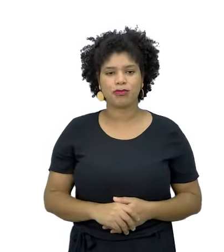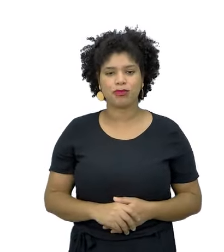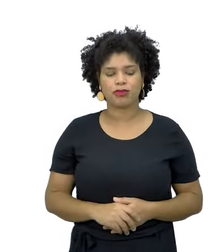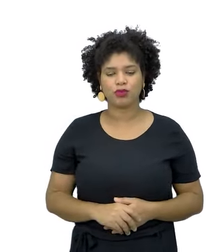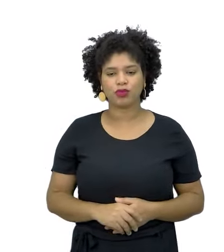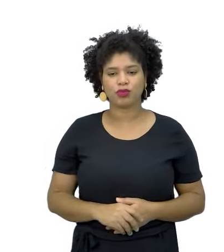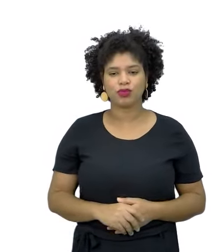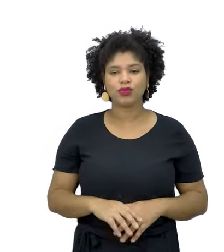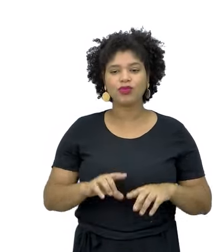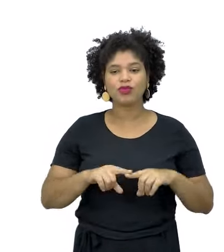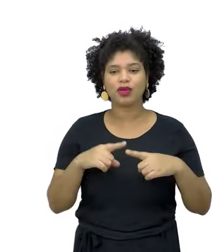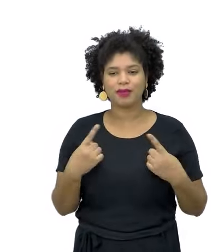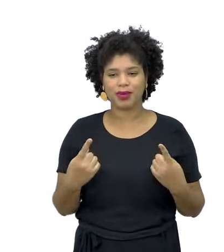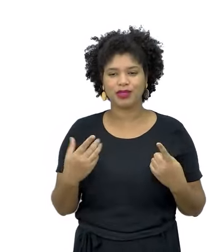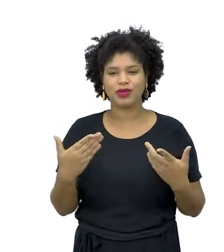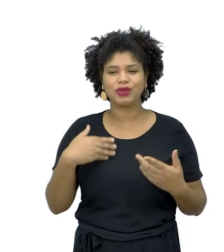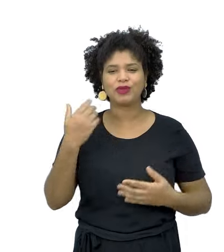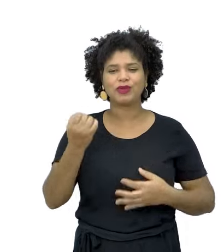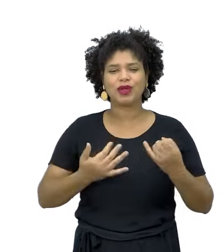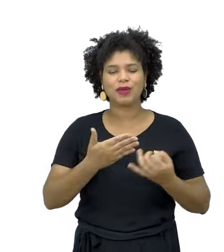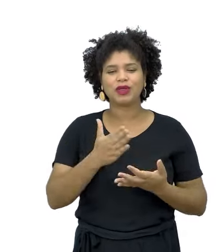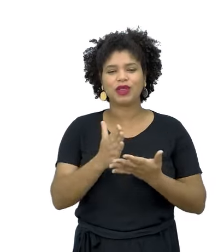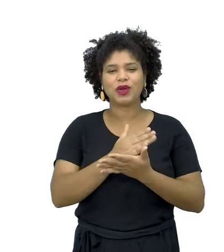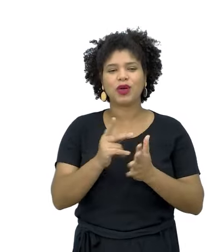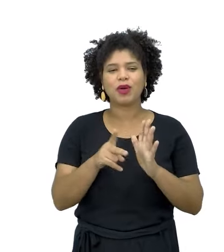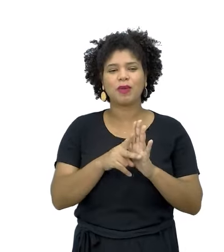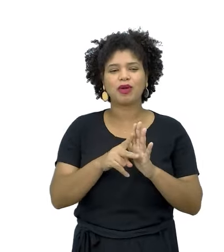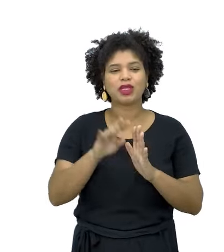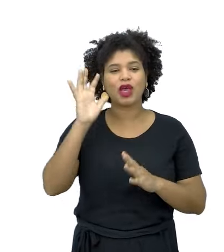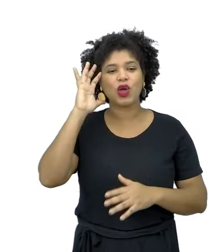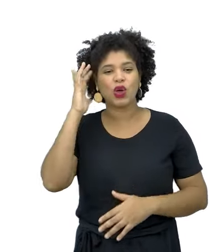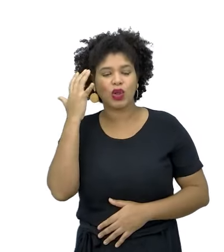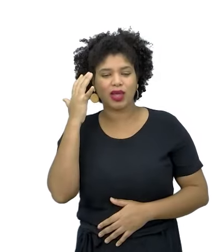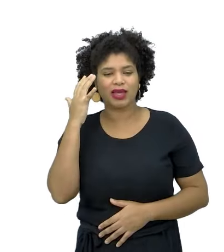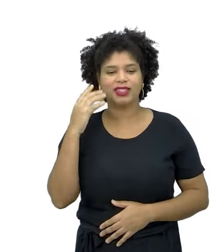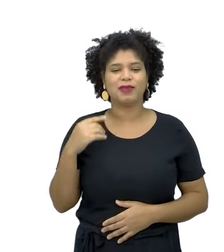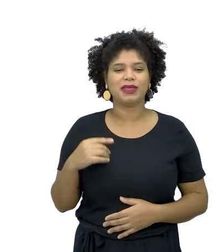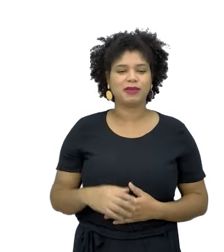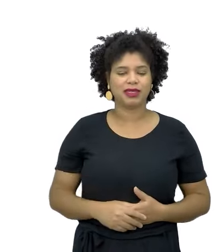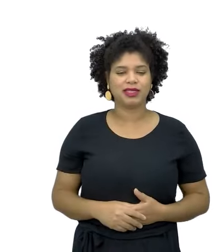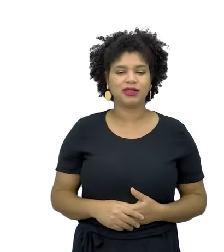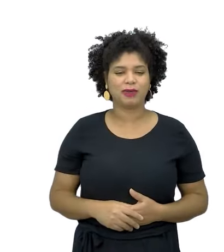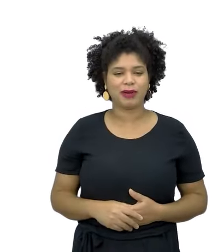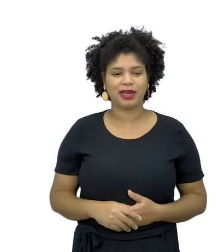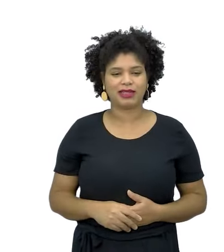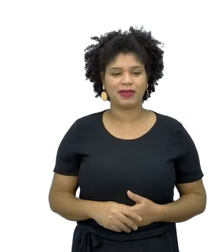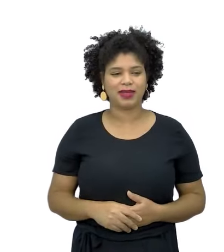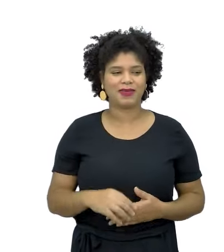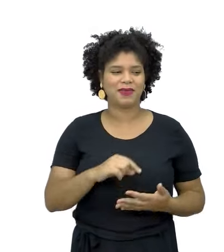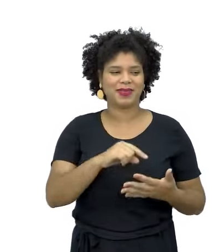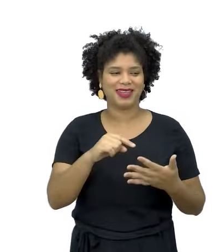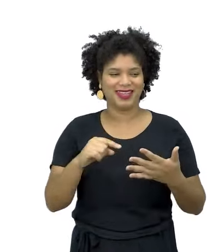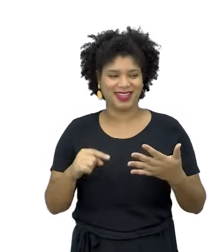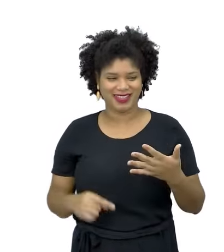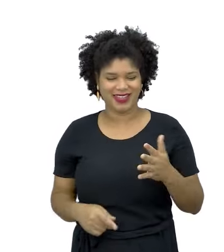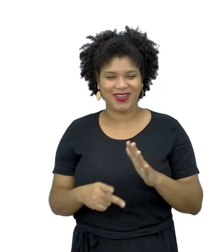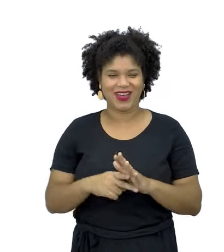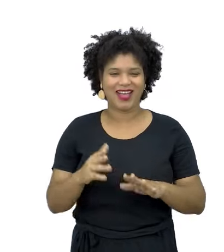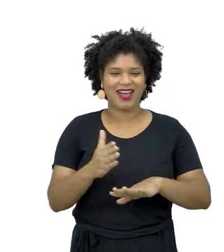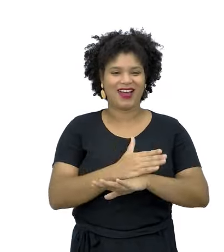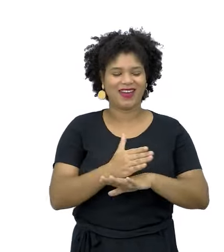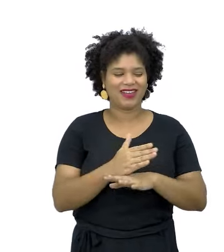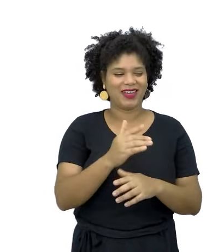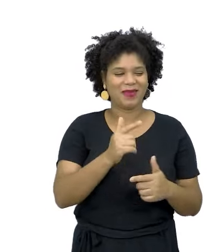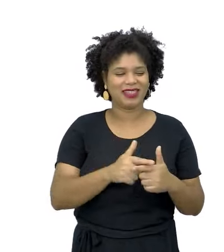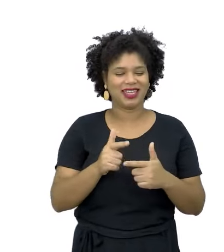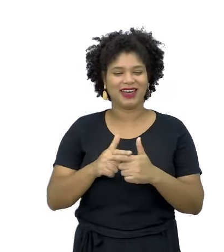Então, vamos falar aí um pouquinho dos aspectos da resolução de problemas. A gente vai trabalhar com a resolução de problemas